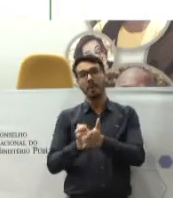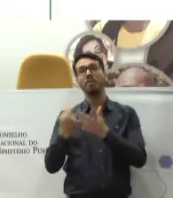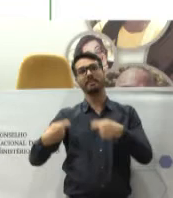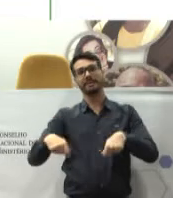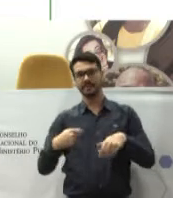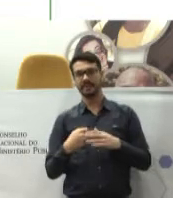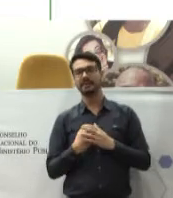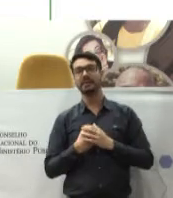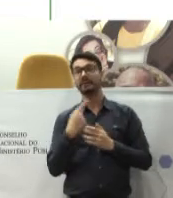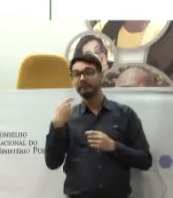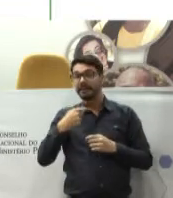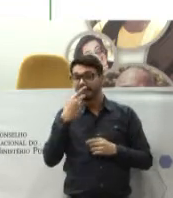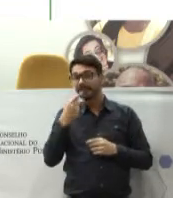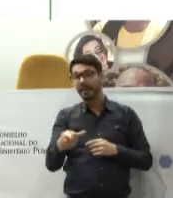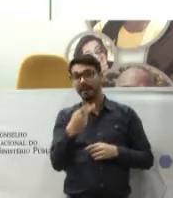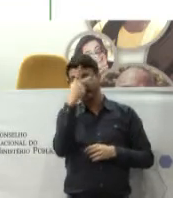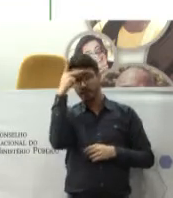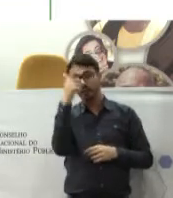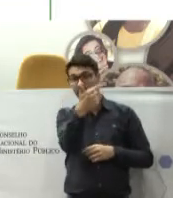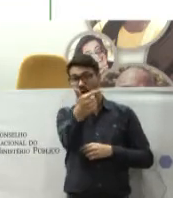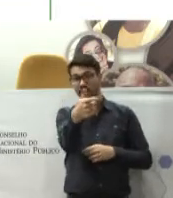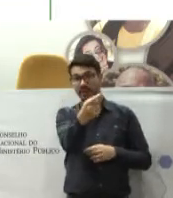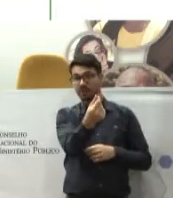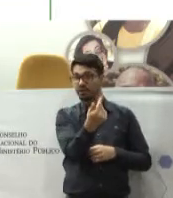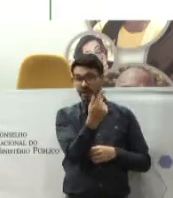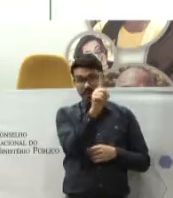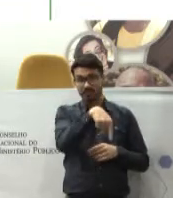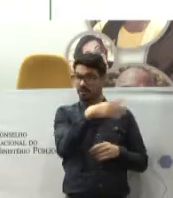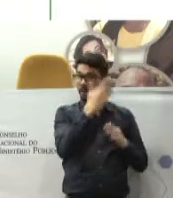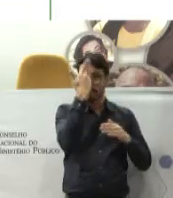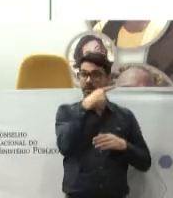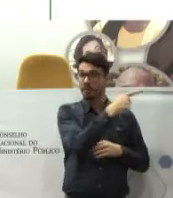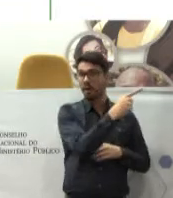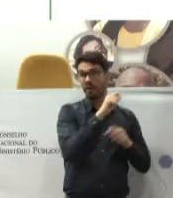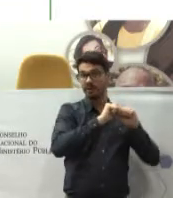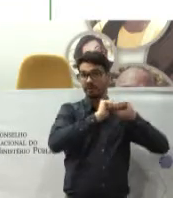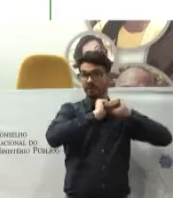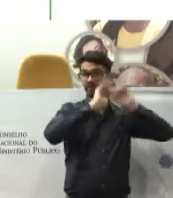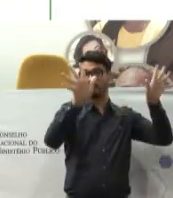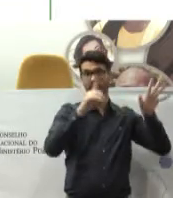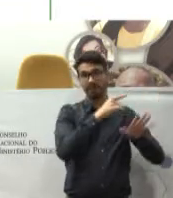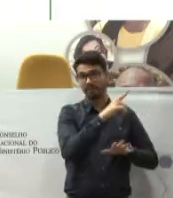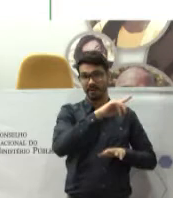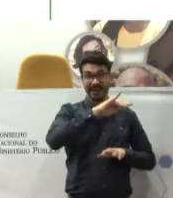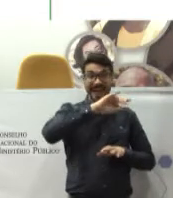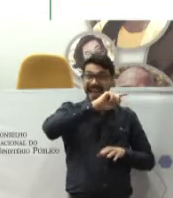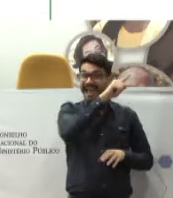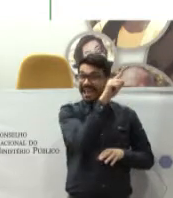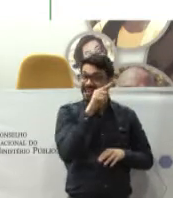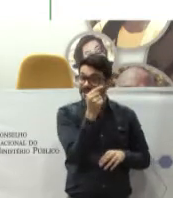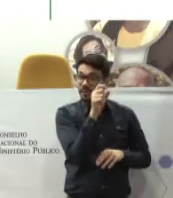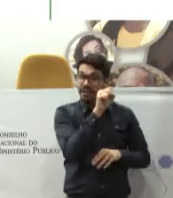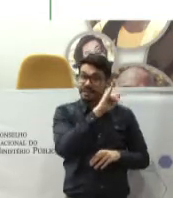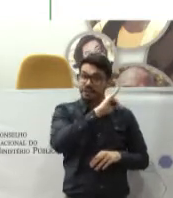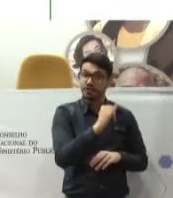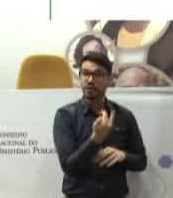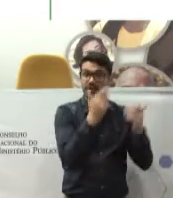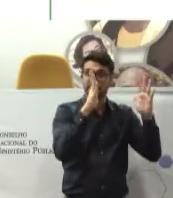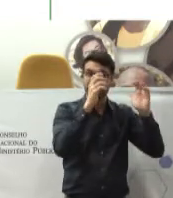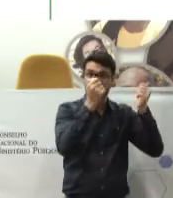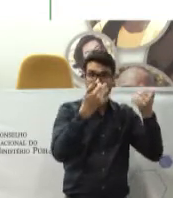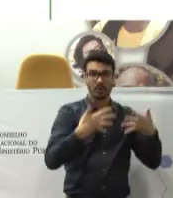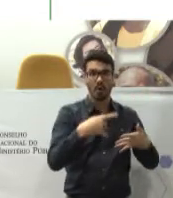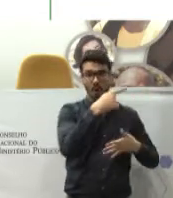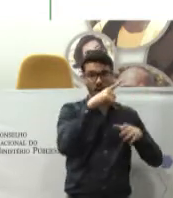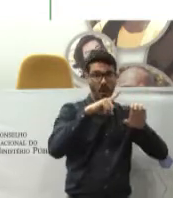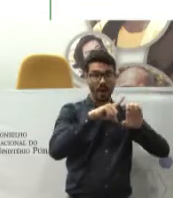tenho que falar que ele não tem condições. Está claro, isso é o voto. Eu estou copiando aqui o voto do STJ, da